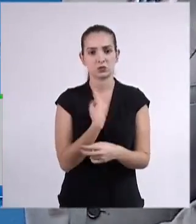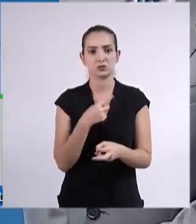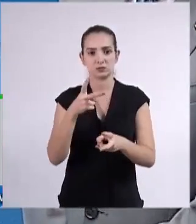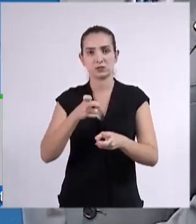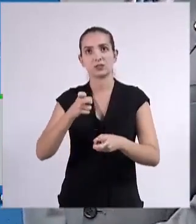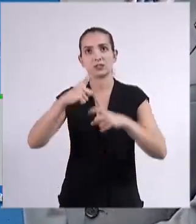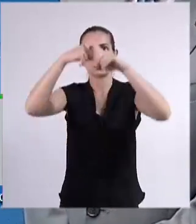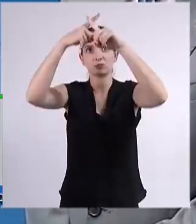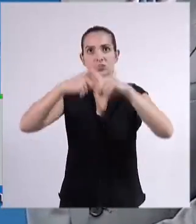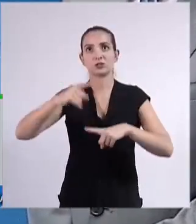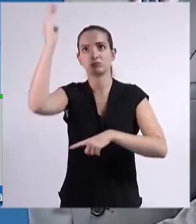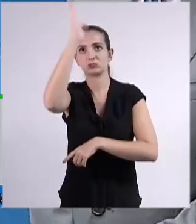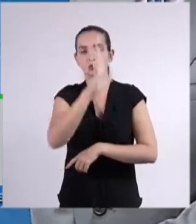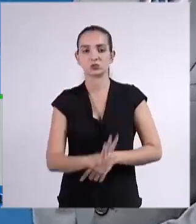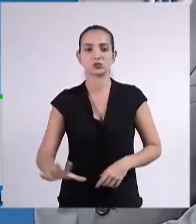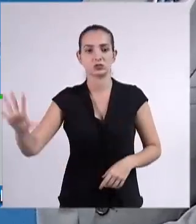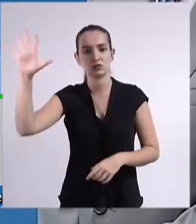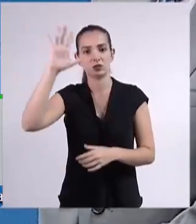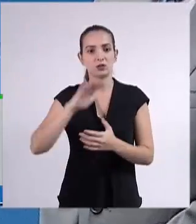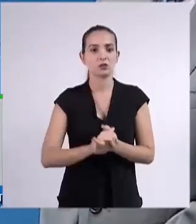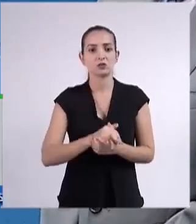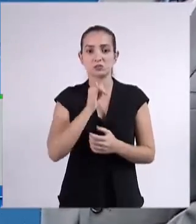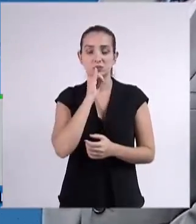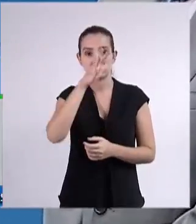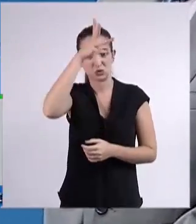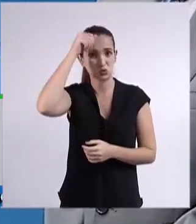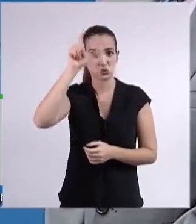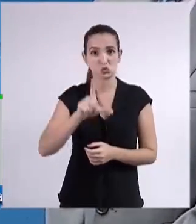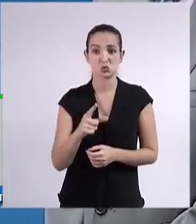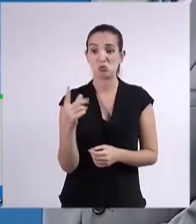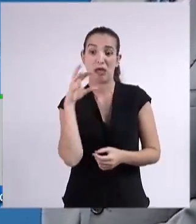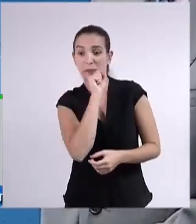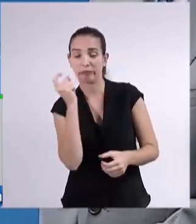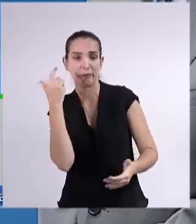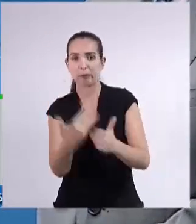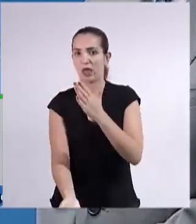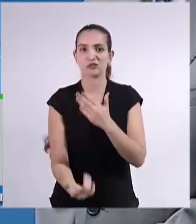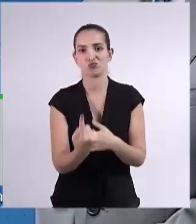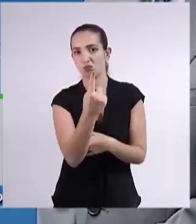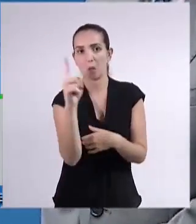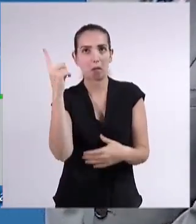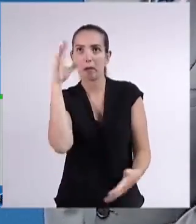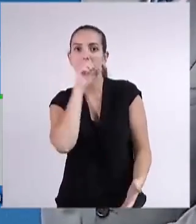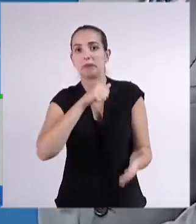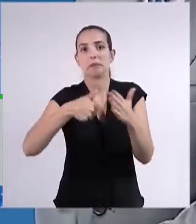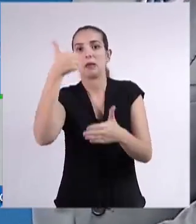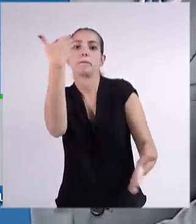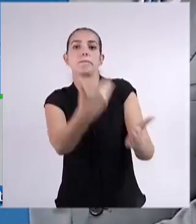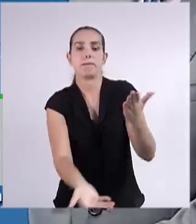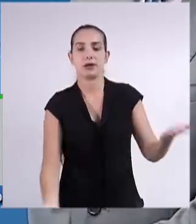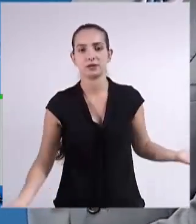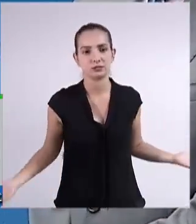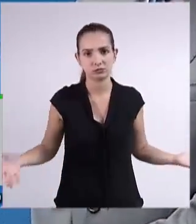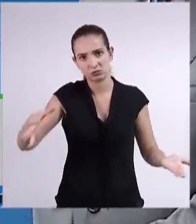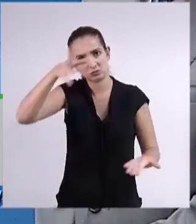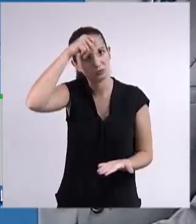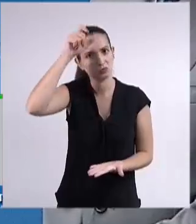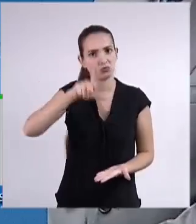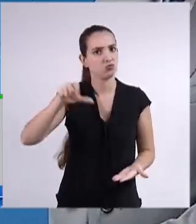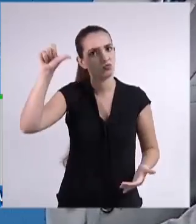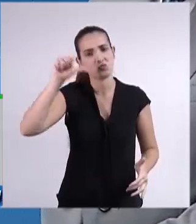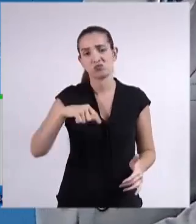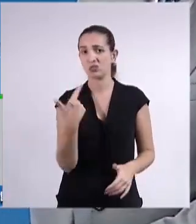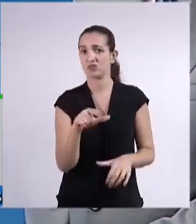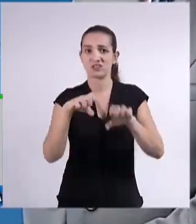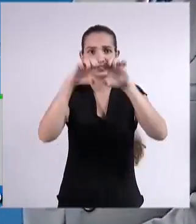nacional, com uma partida nosso time já está fora. Porque falta incentivo, falta equipe qualificada, falta um time que tenha